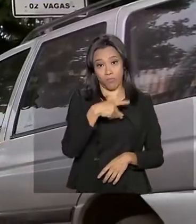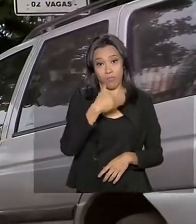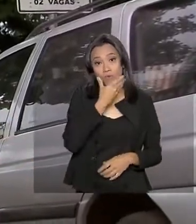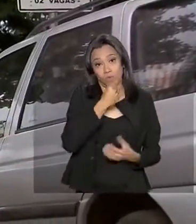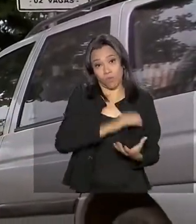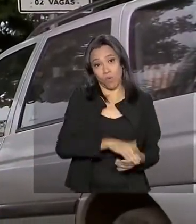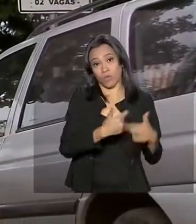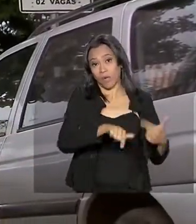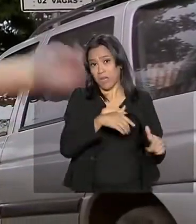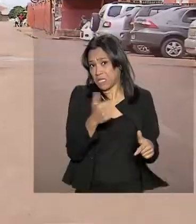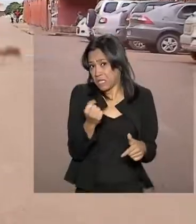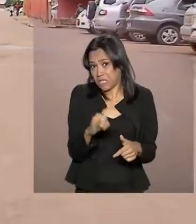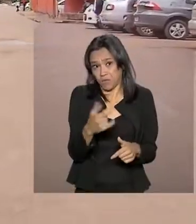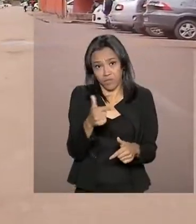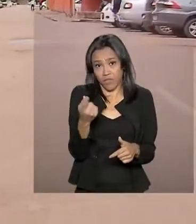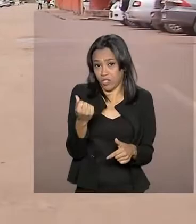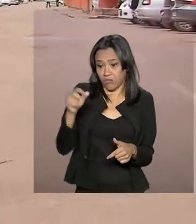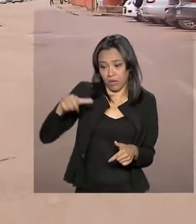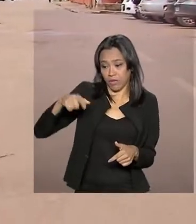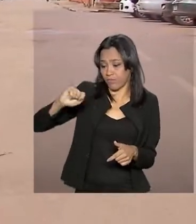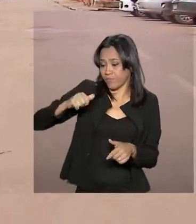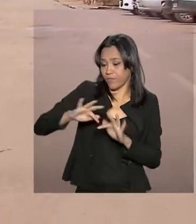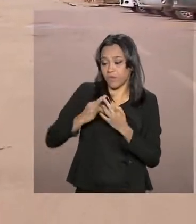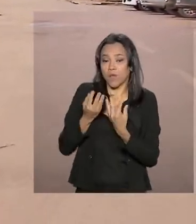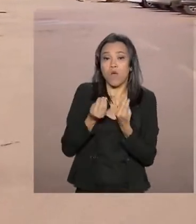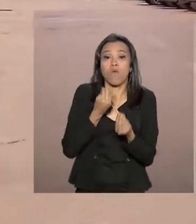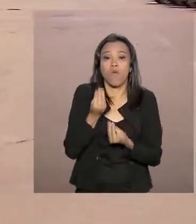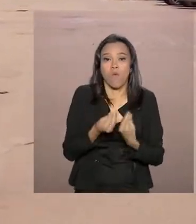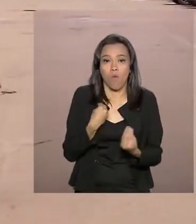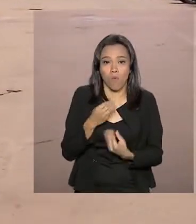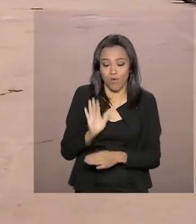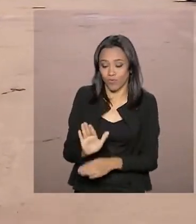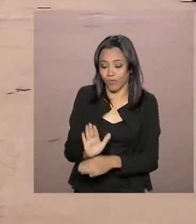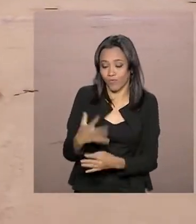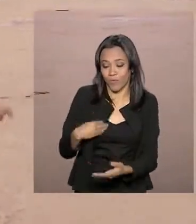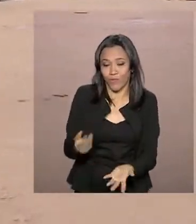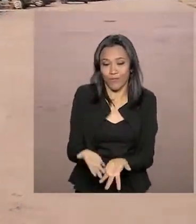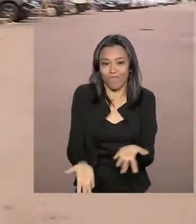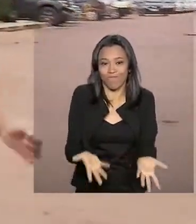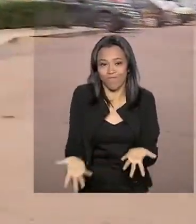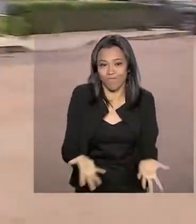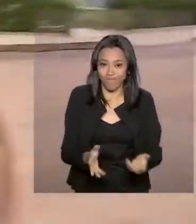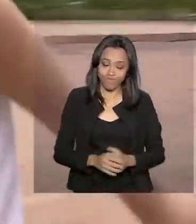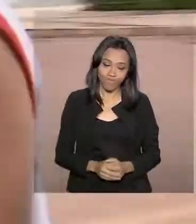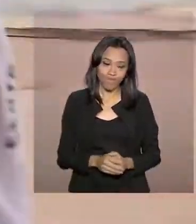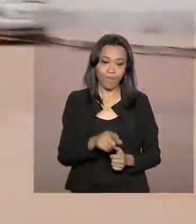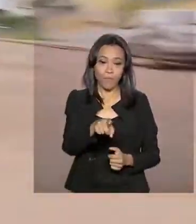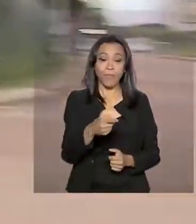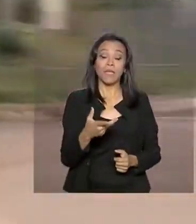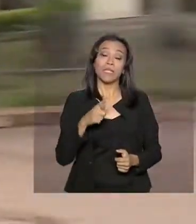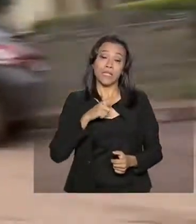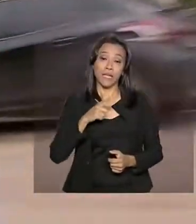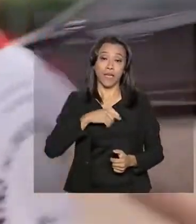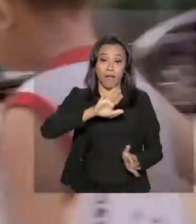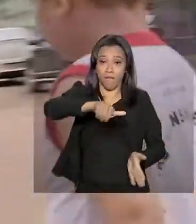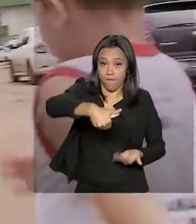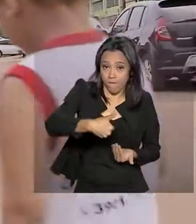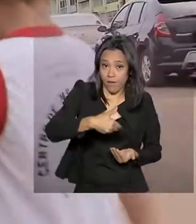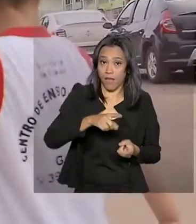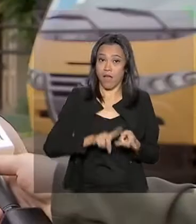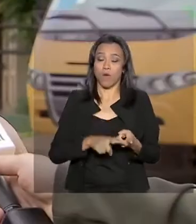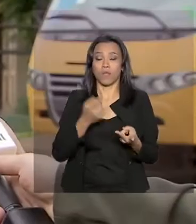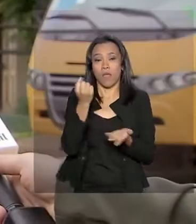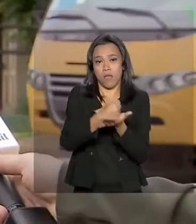o dinheiro do Bolsa Família, não teria como atender às demandas do filho. Tem a questão do uso da fralda,